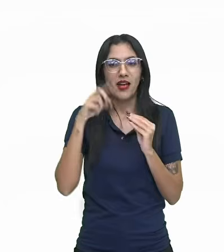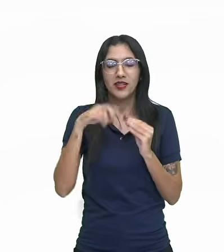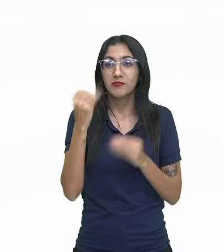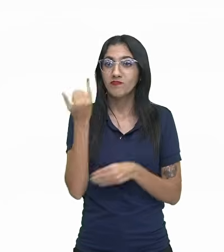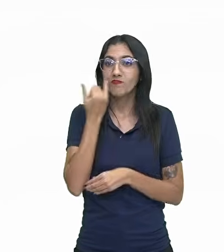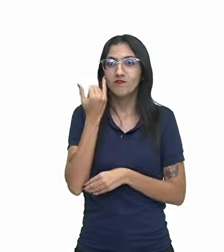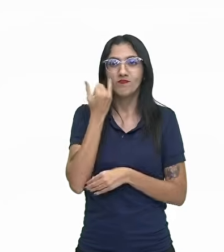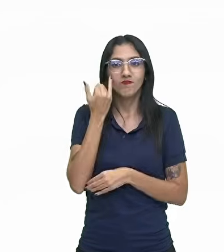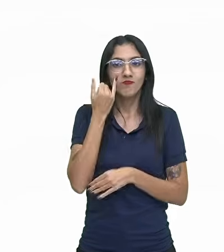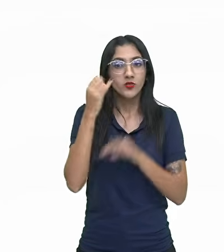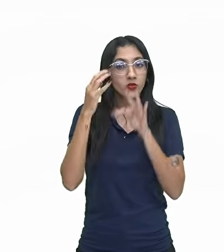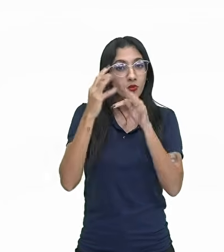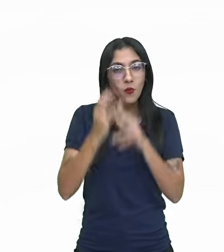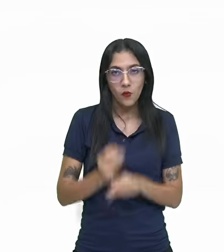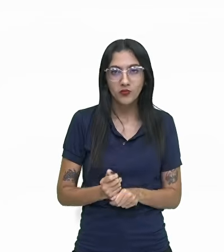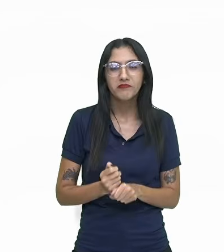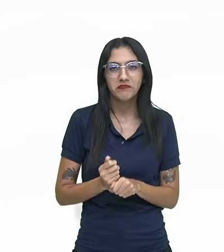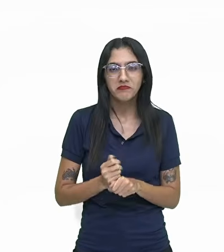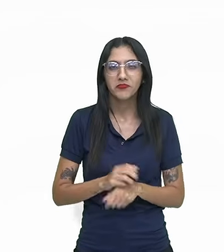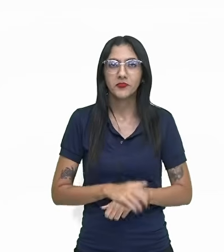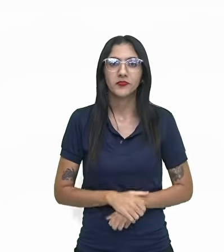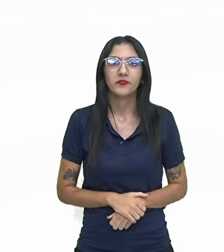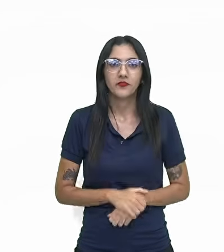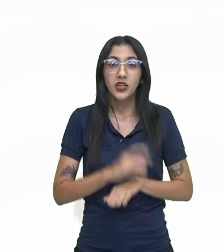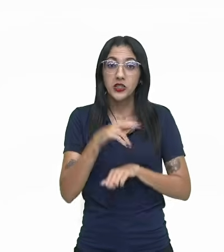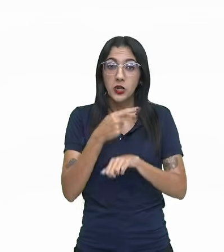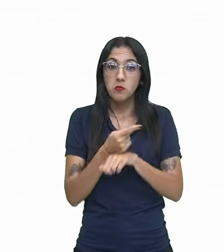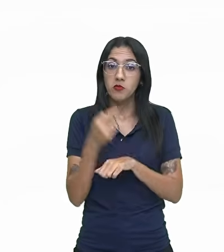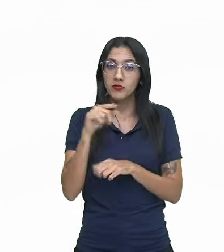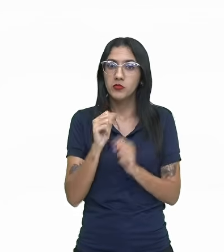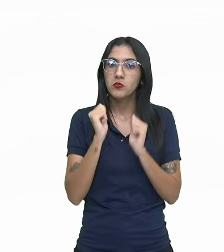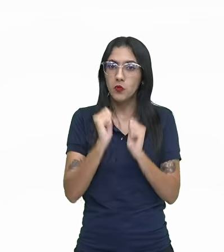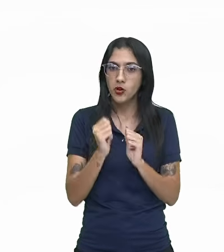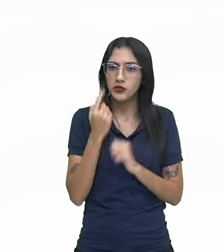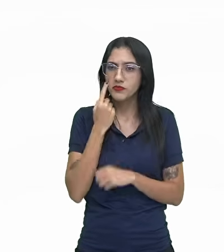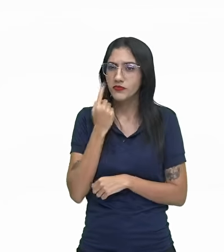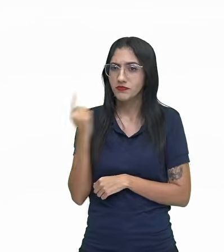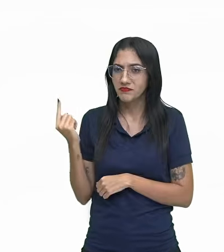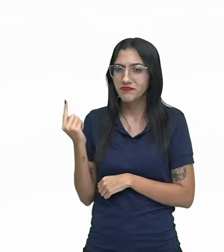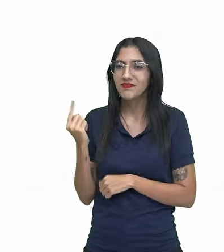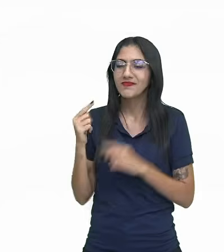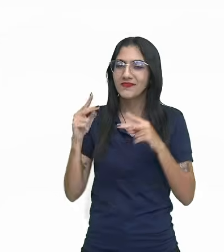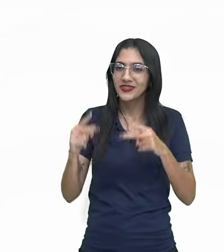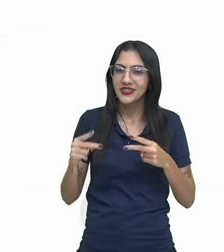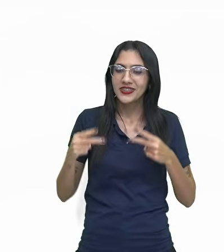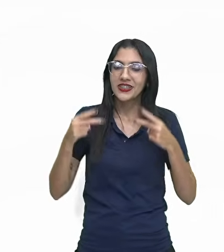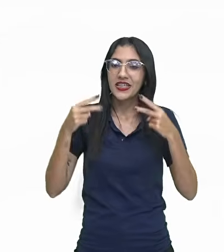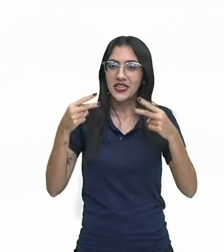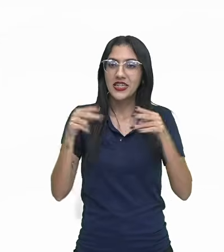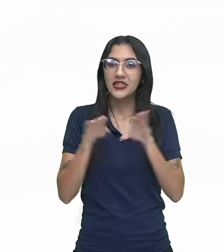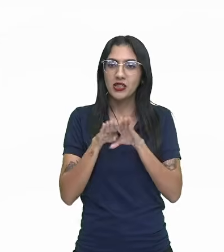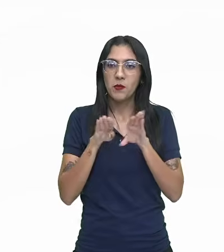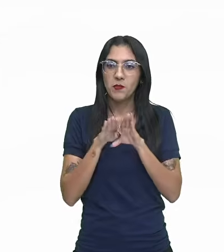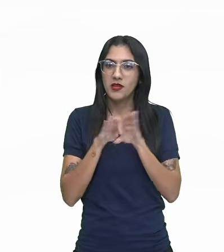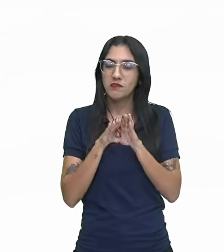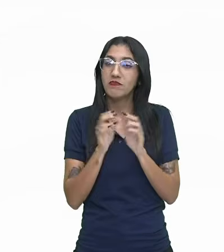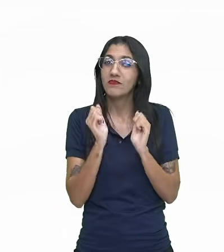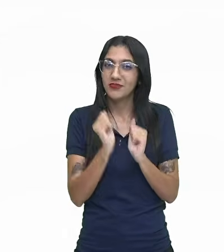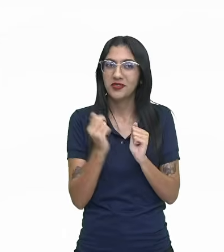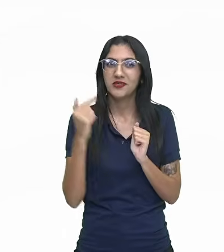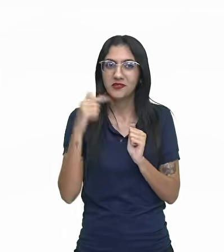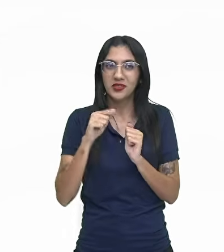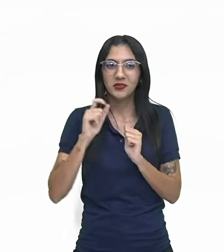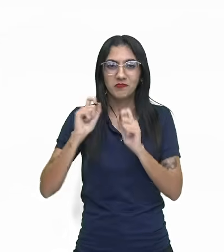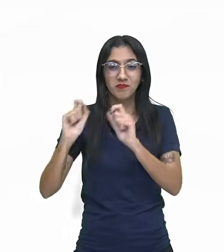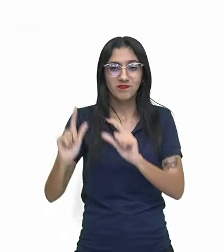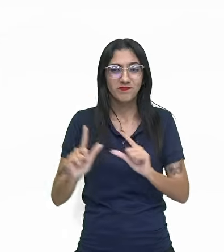grande coisa que é o hipertexto, tá bom? Depois vocês podem acessar esse link aí, basta tirar um print, depois acessa.